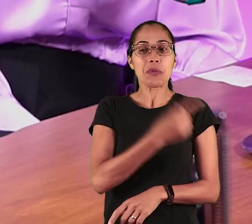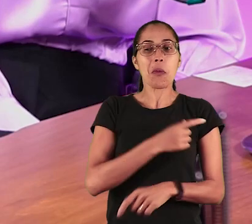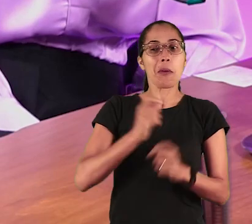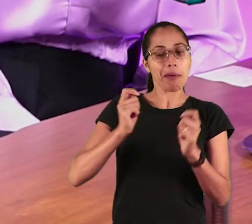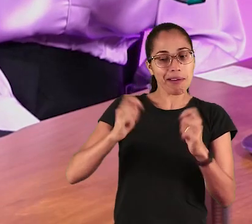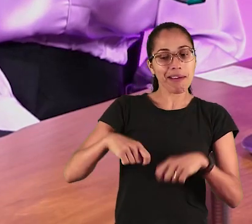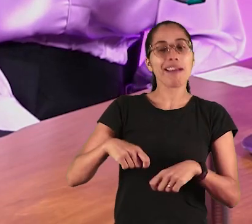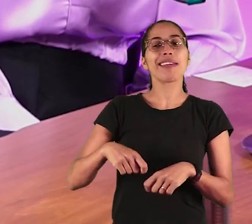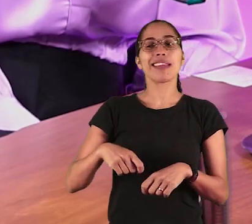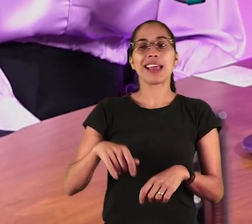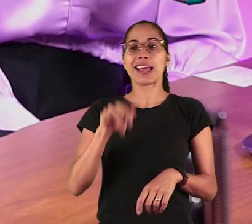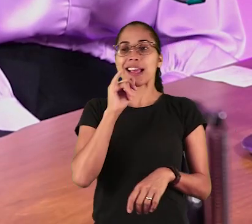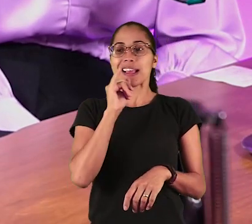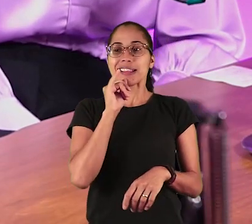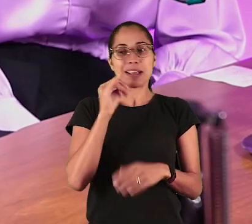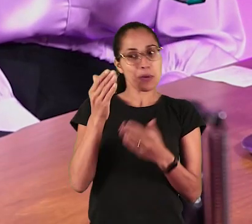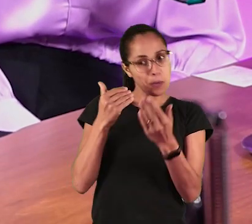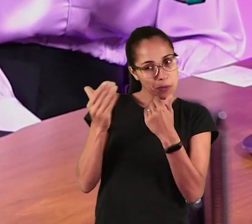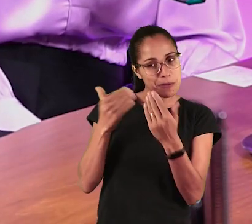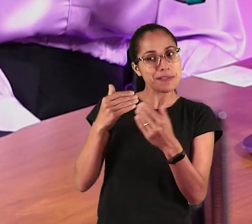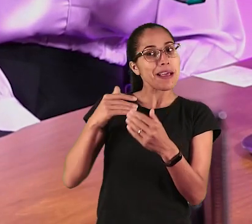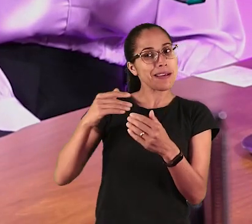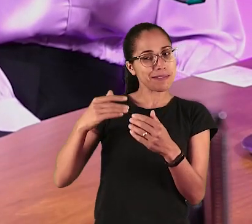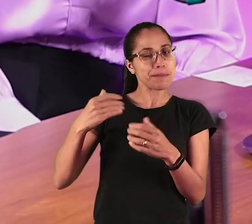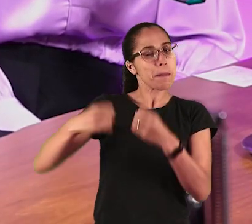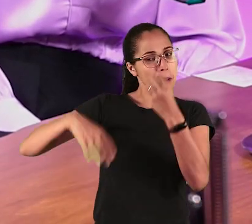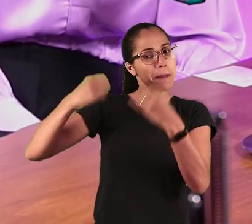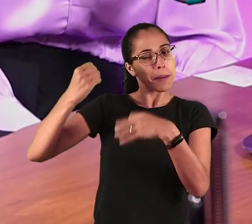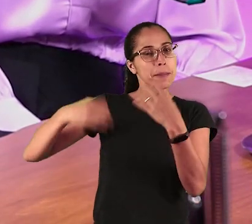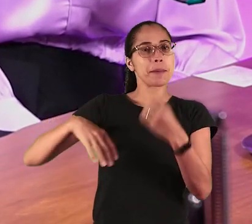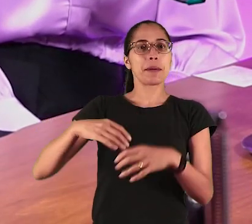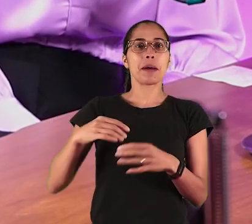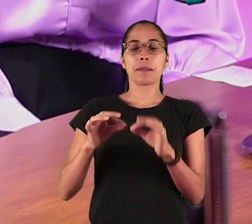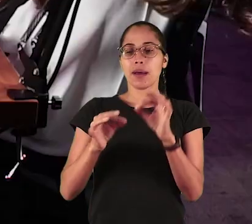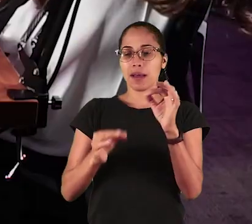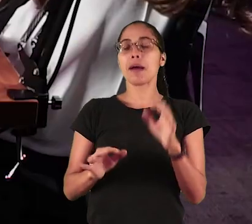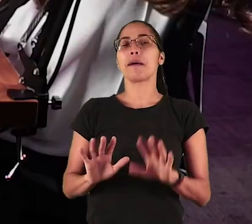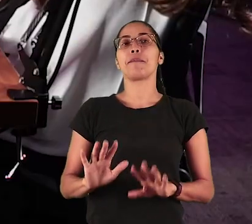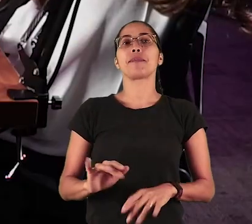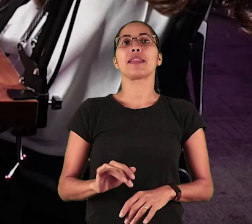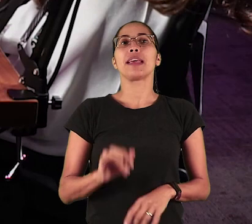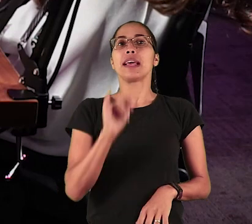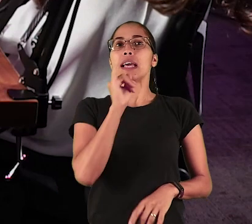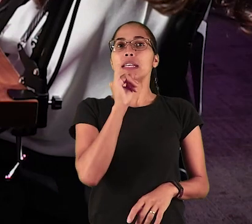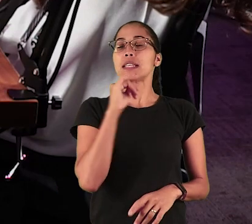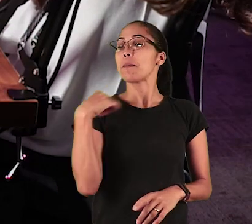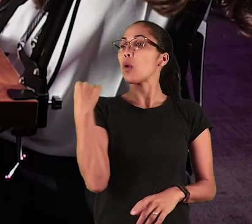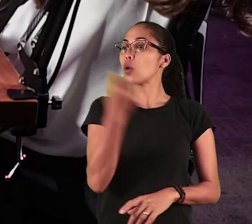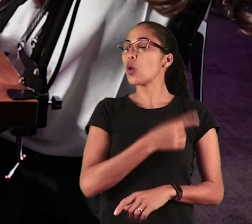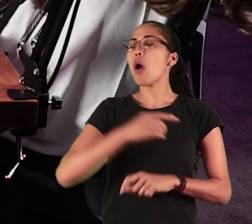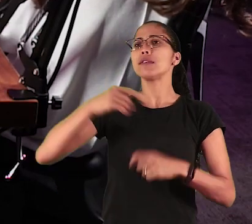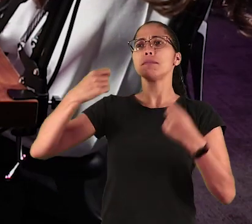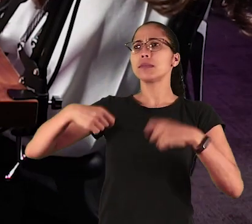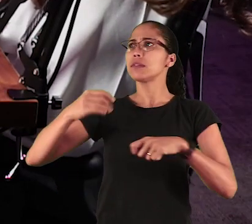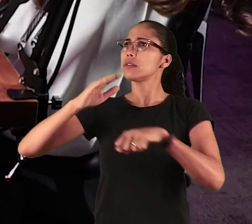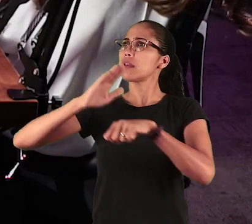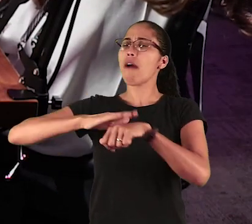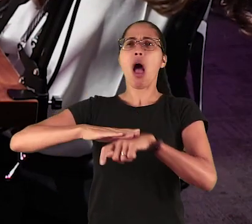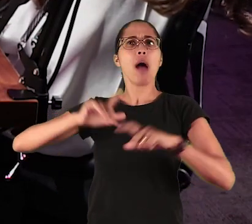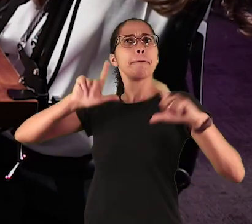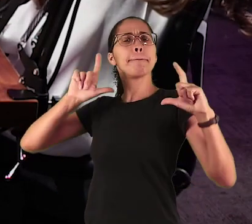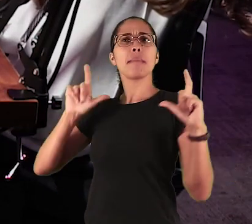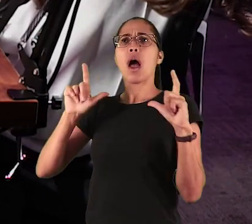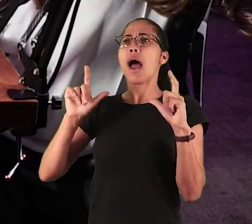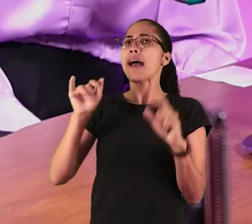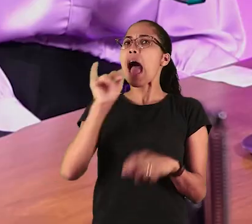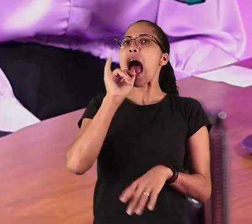a gente pode até depois que a Paula falar já emendar nossas conversas um é o quanto a gente tem que ser protagonista da nossa carreira que muitas